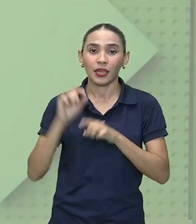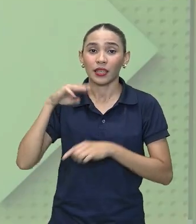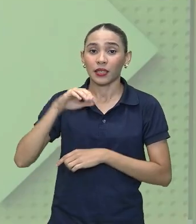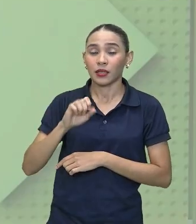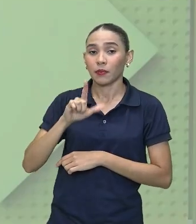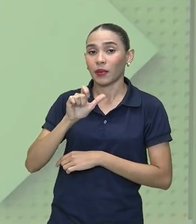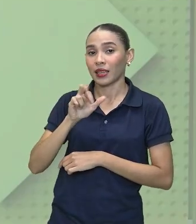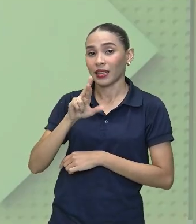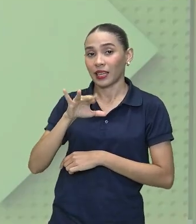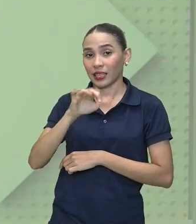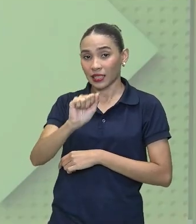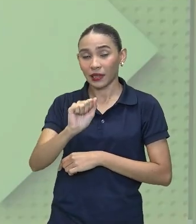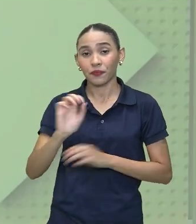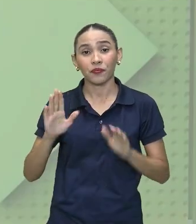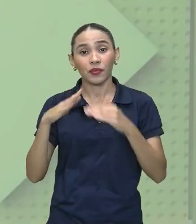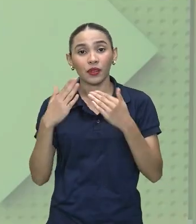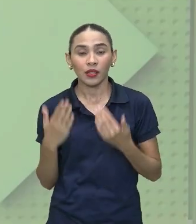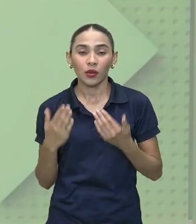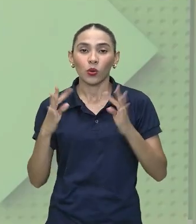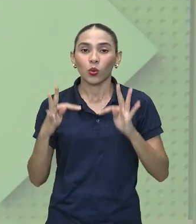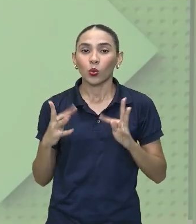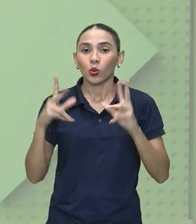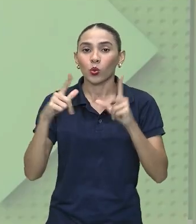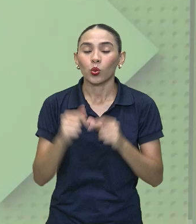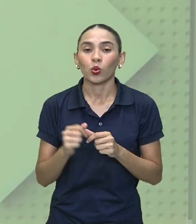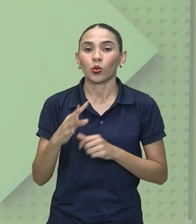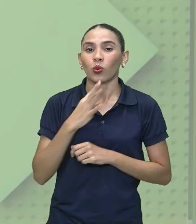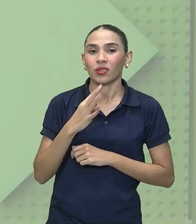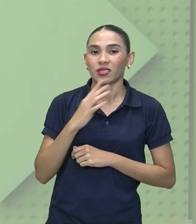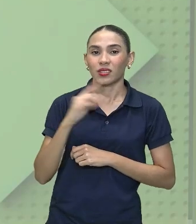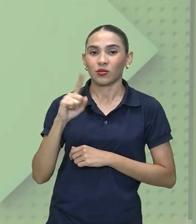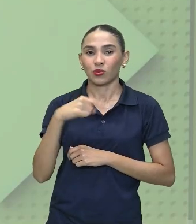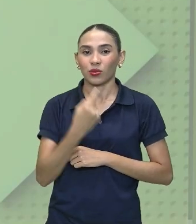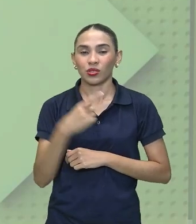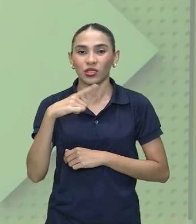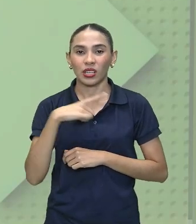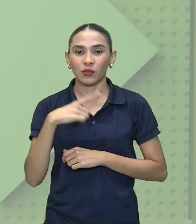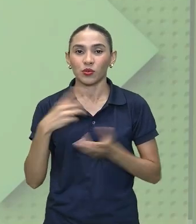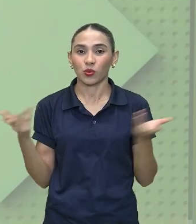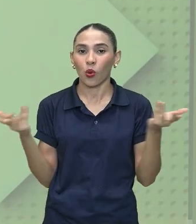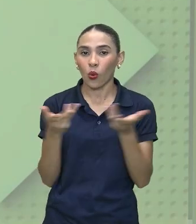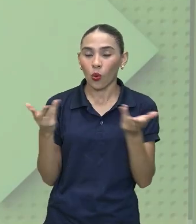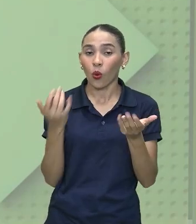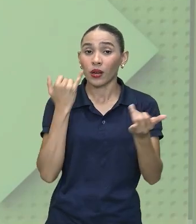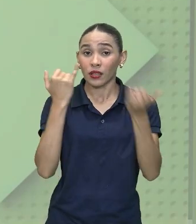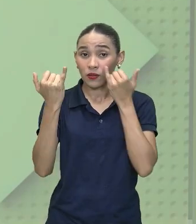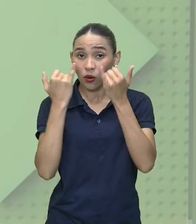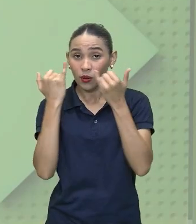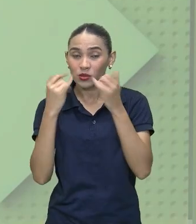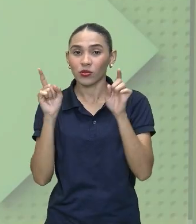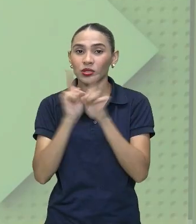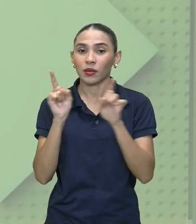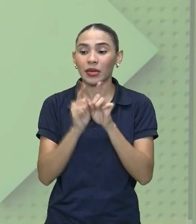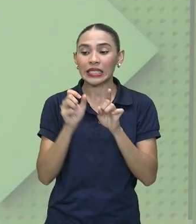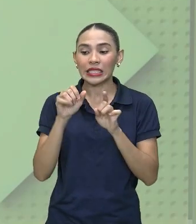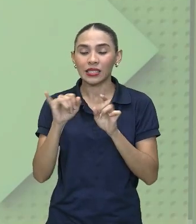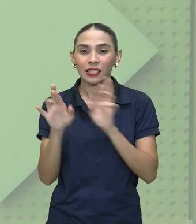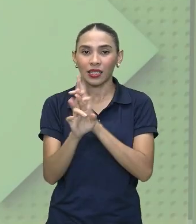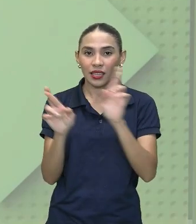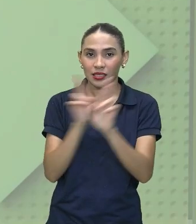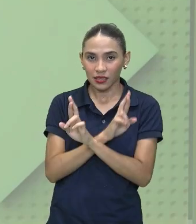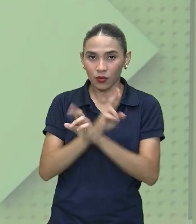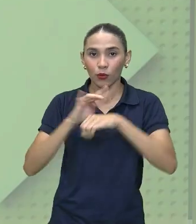mortes também. Então, apesar de todo o conhecimento que nós temos hoje, todas as informações que nós temos em relação a essa